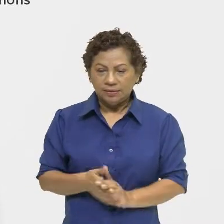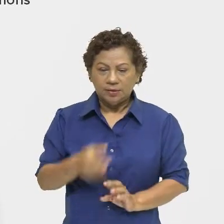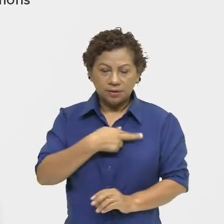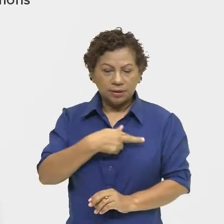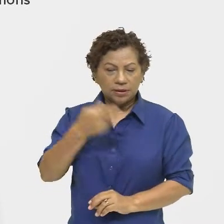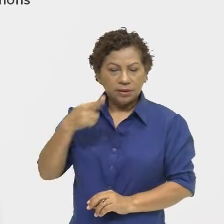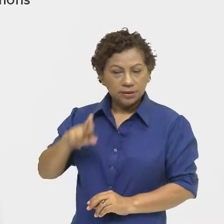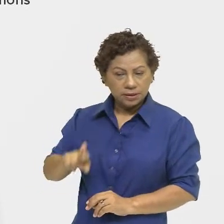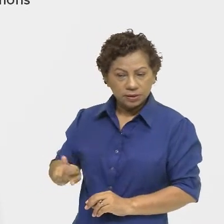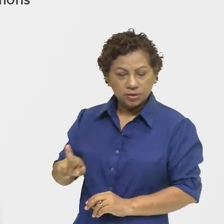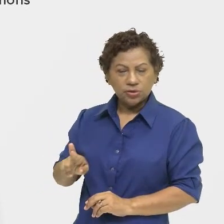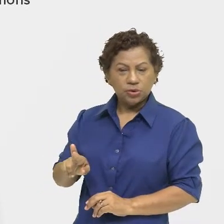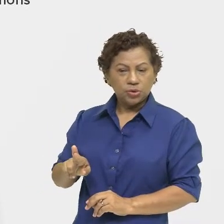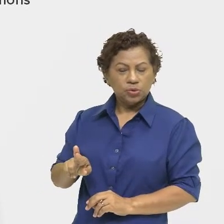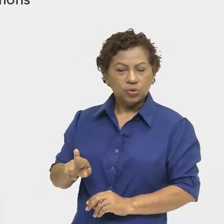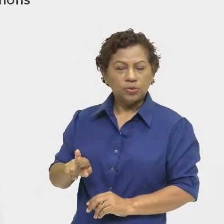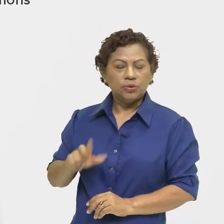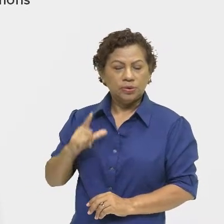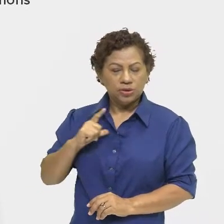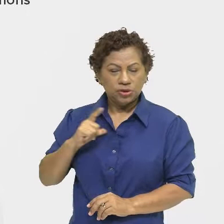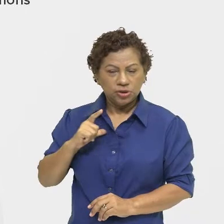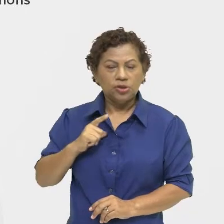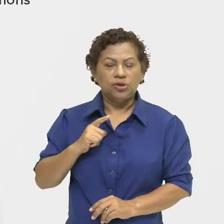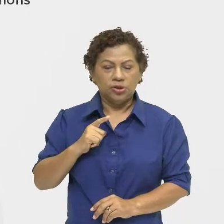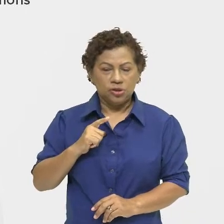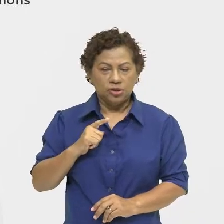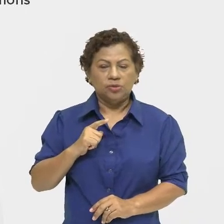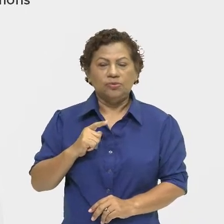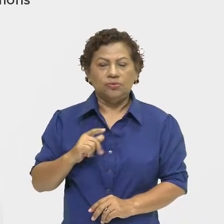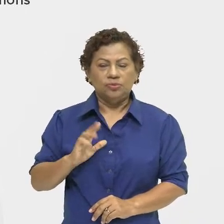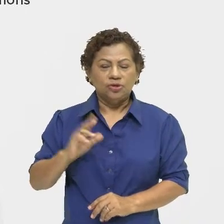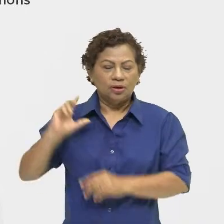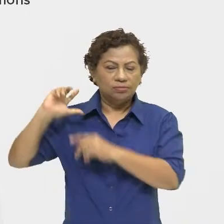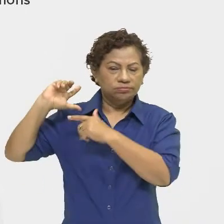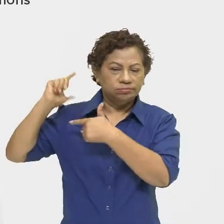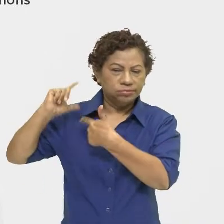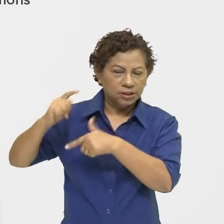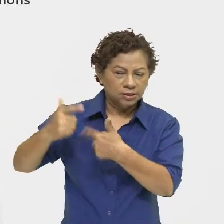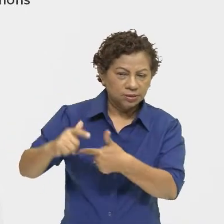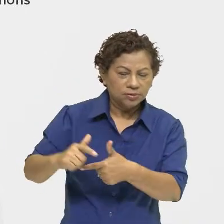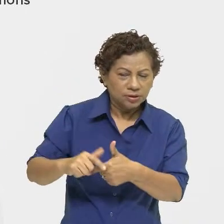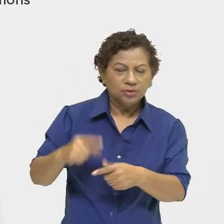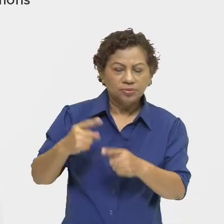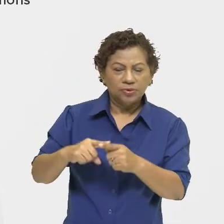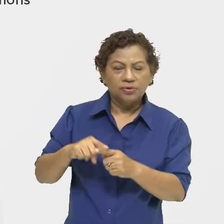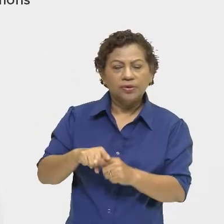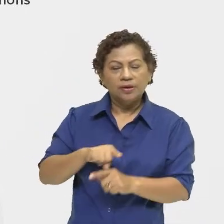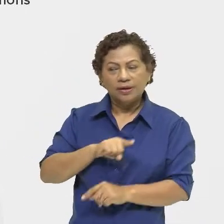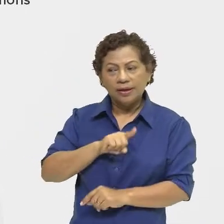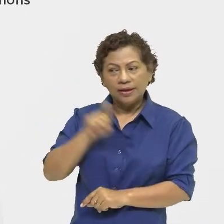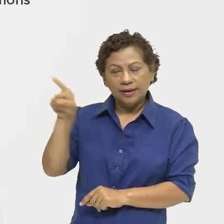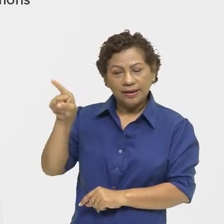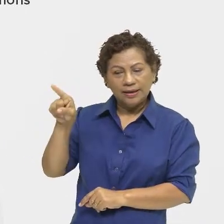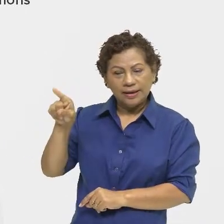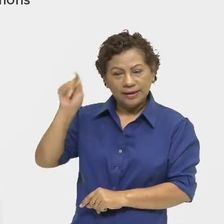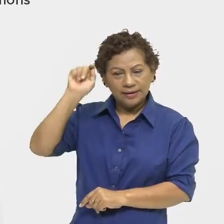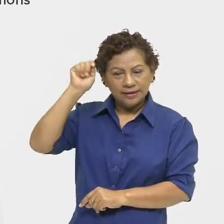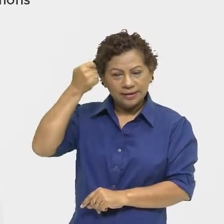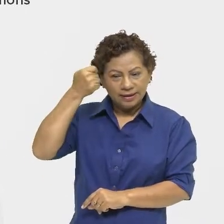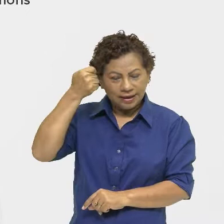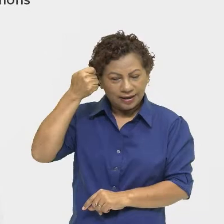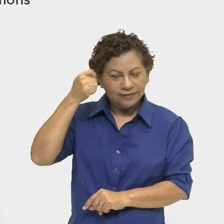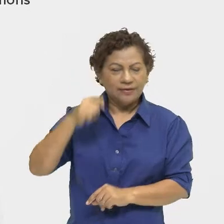suas tradições de acordo com os locais de onde haviam saído do continente africano.